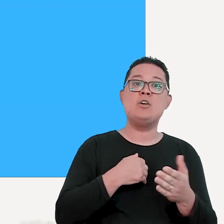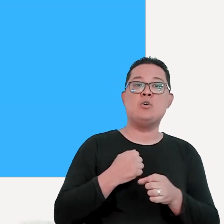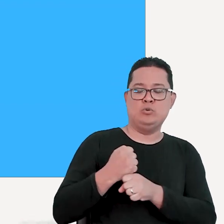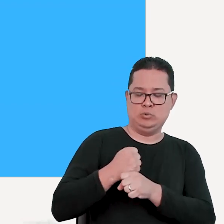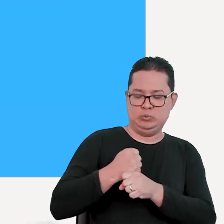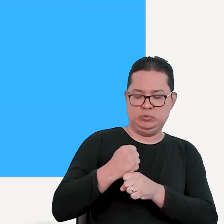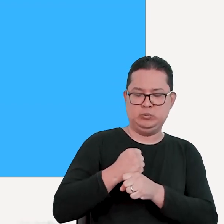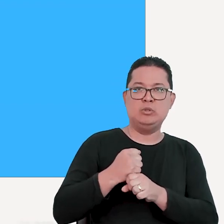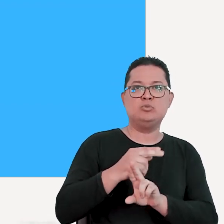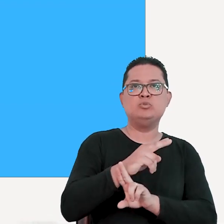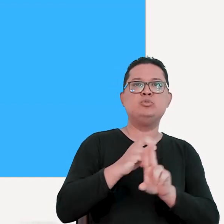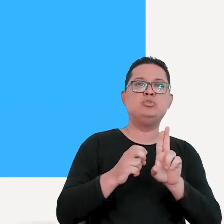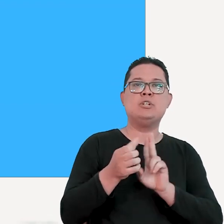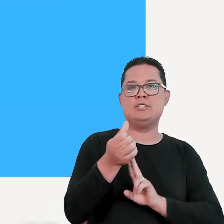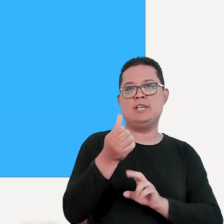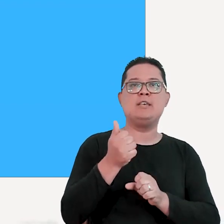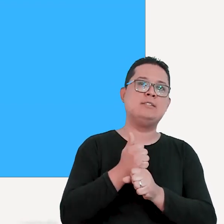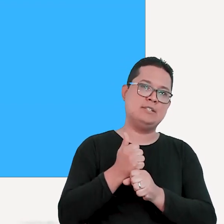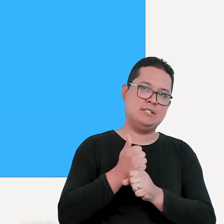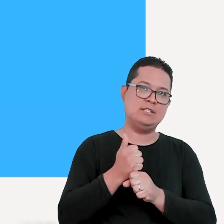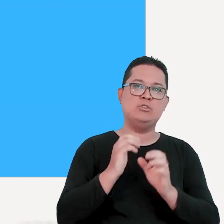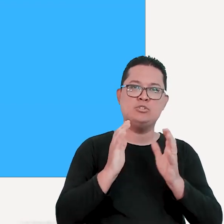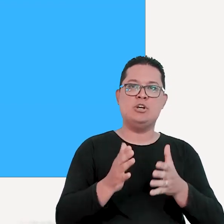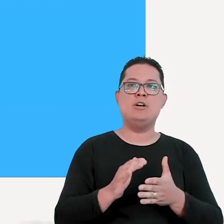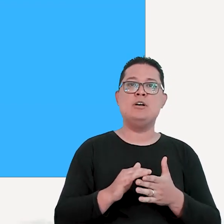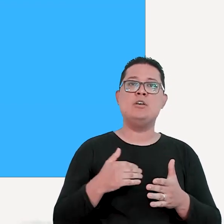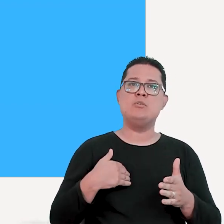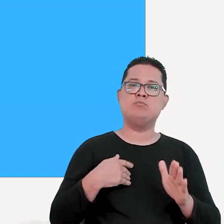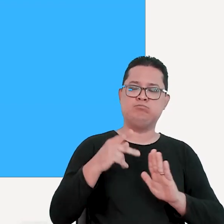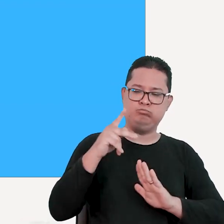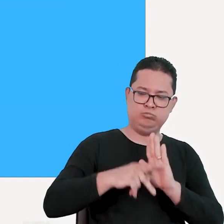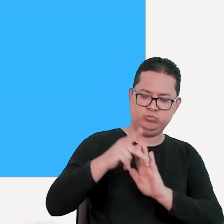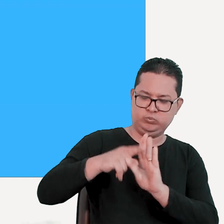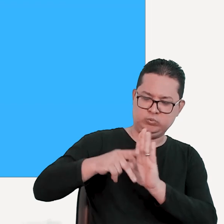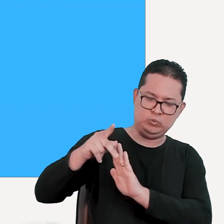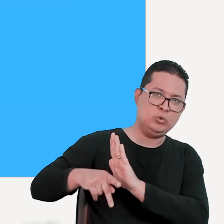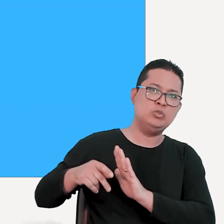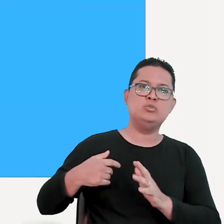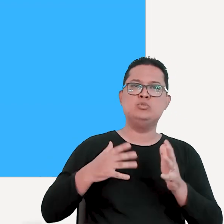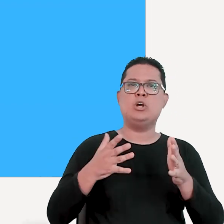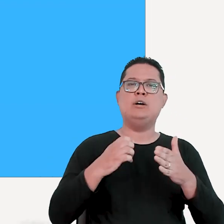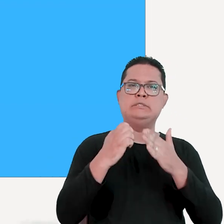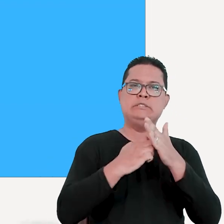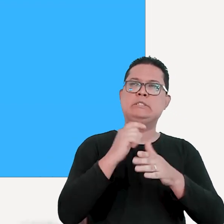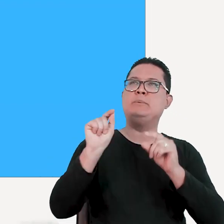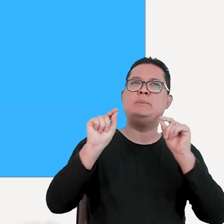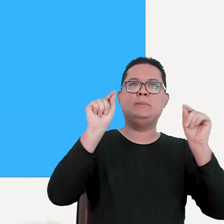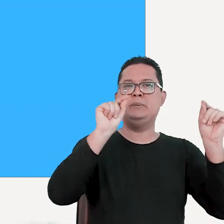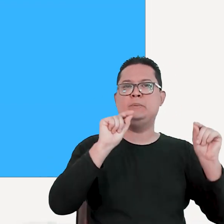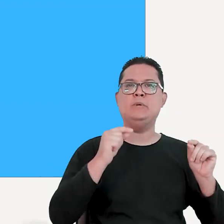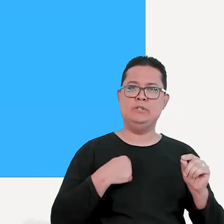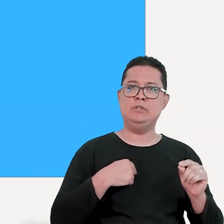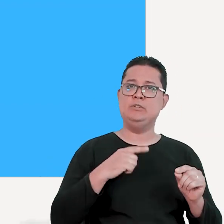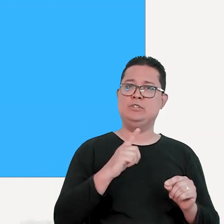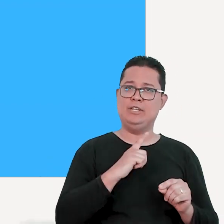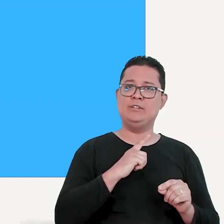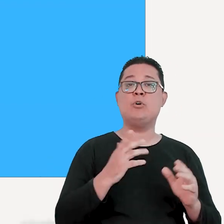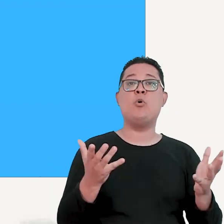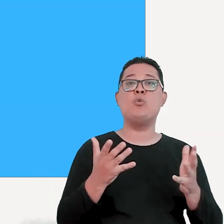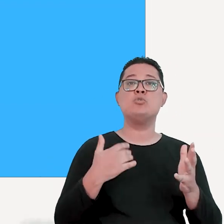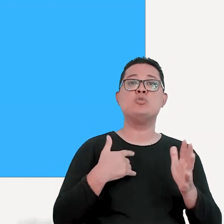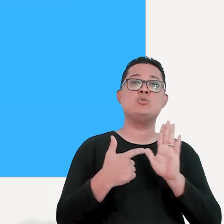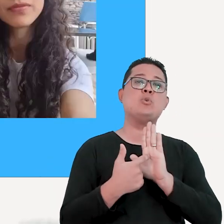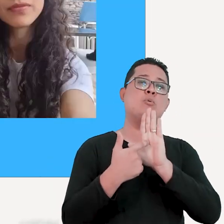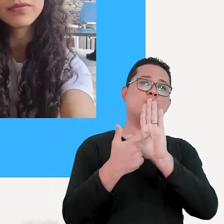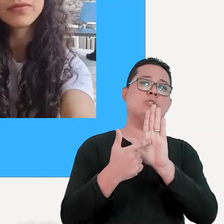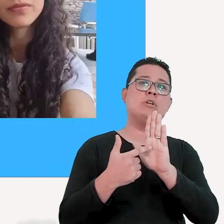então já desenvolvi vários projetos aí ao longo desses 6 anos em diferentes empresas. Hoje eu vou trazer aqui para vocês o